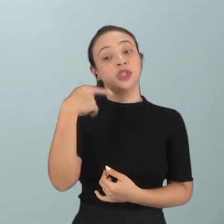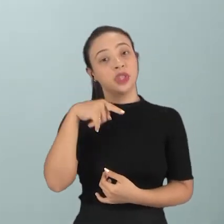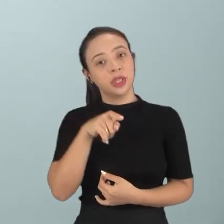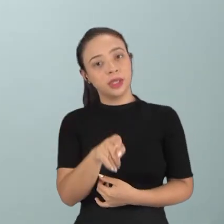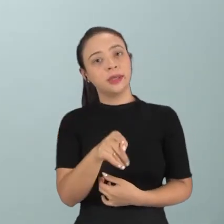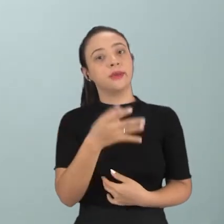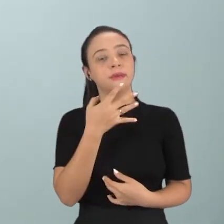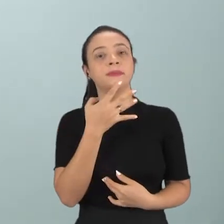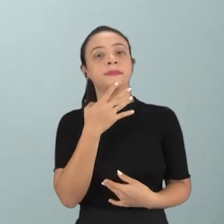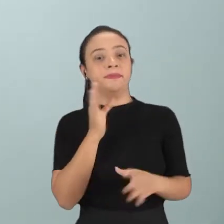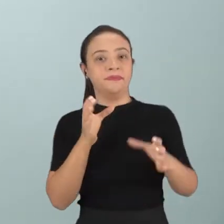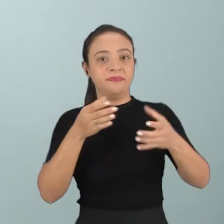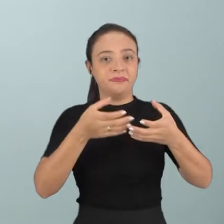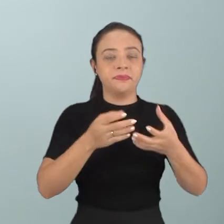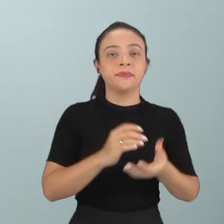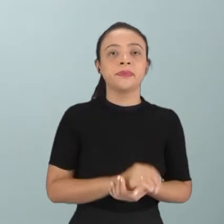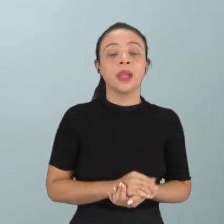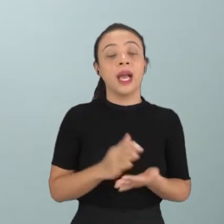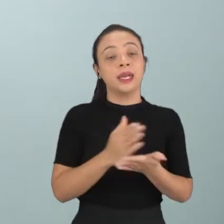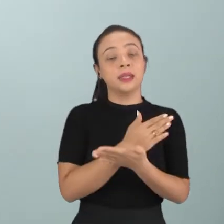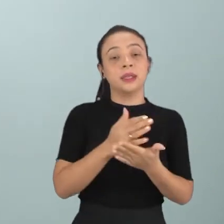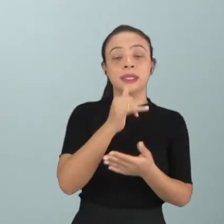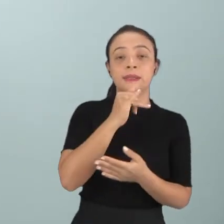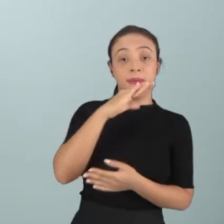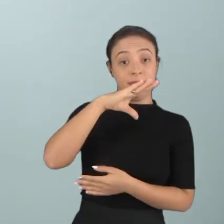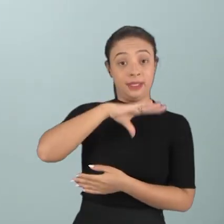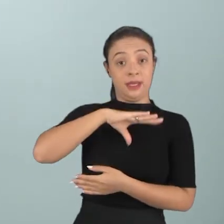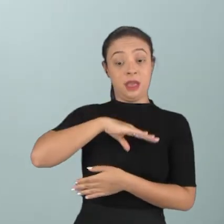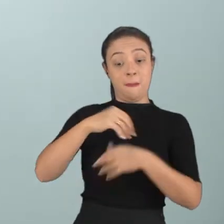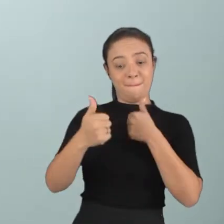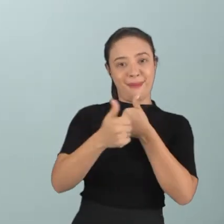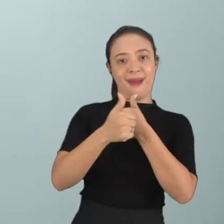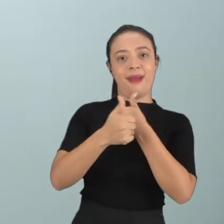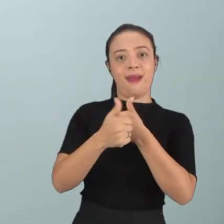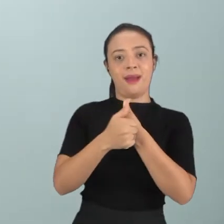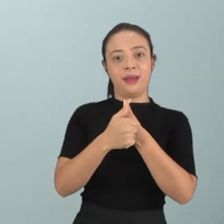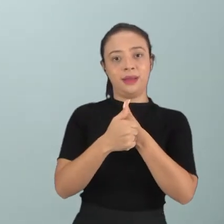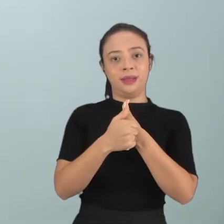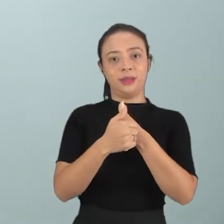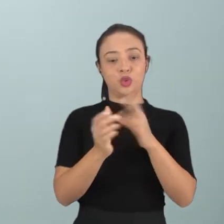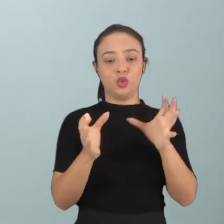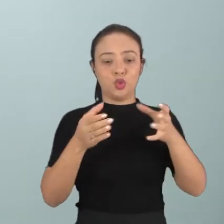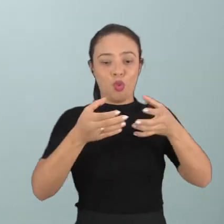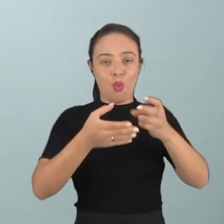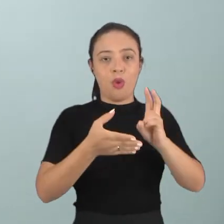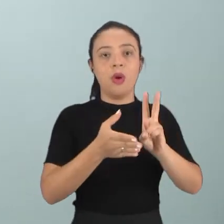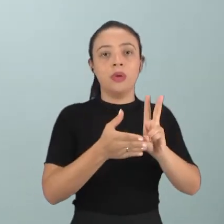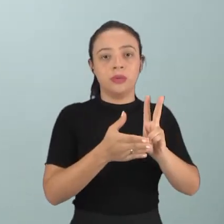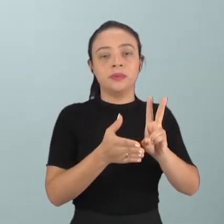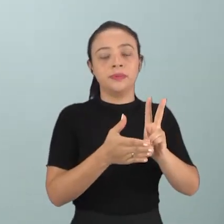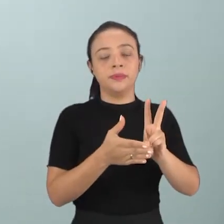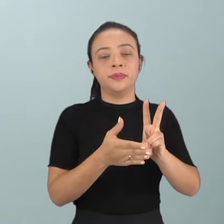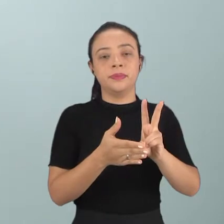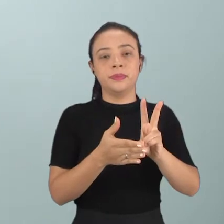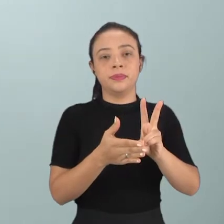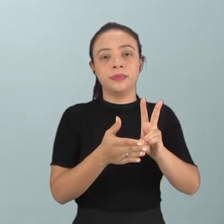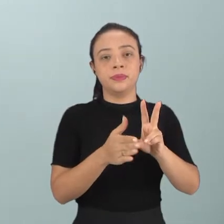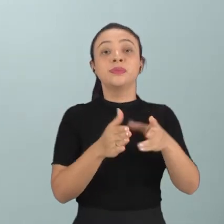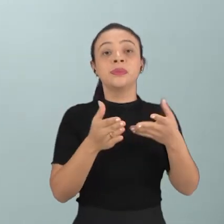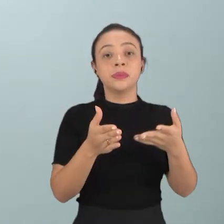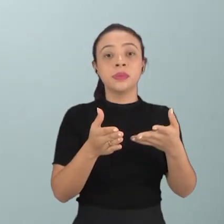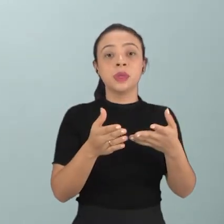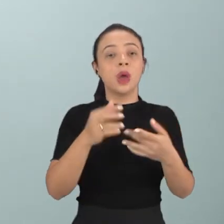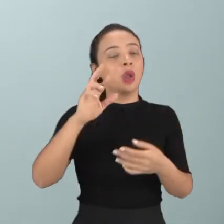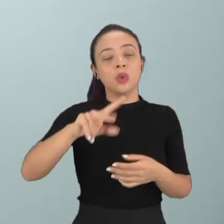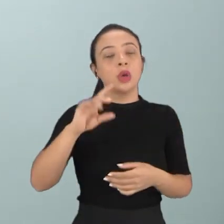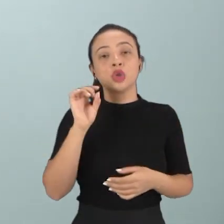vezes nas cidades as cidades que ficam perto da tribo, onde esses índios estão localizados. Então, não é